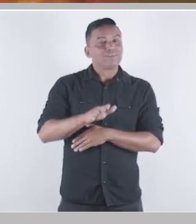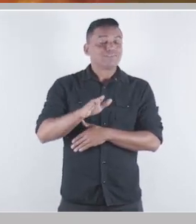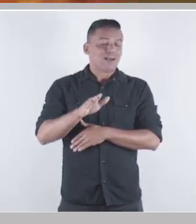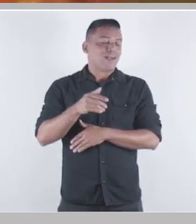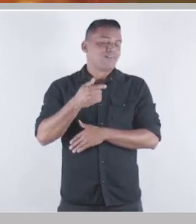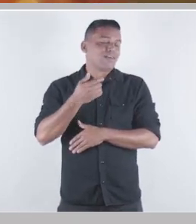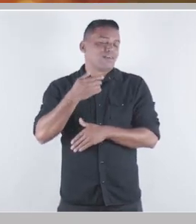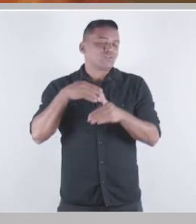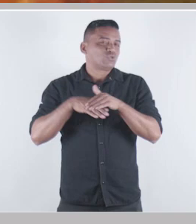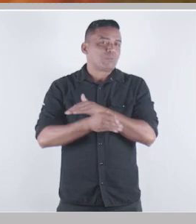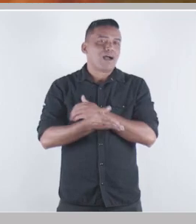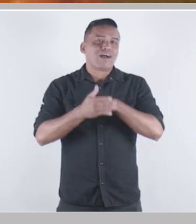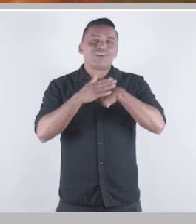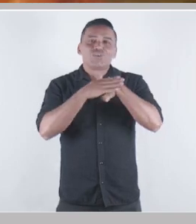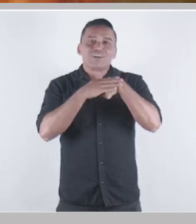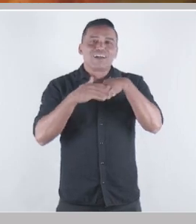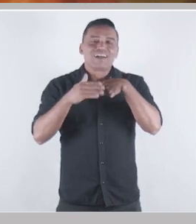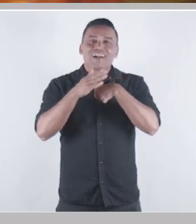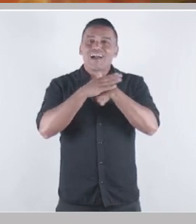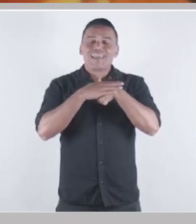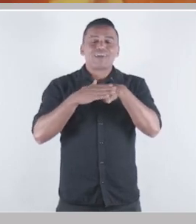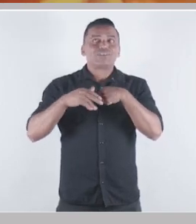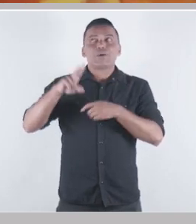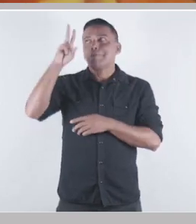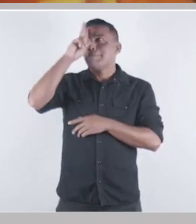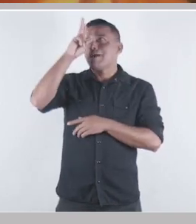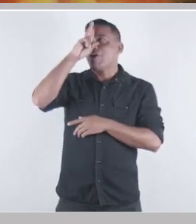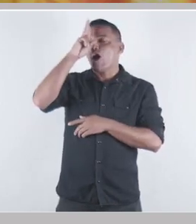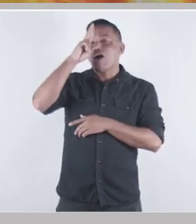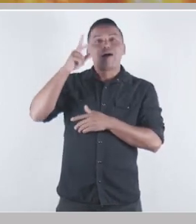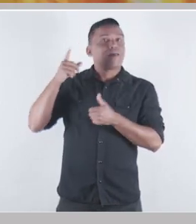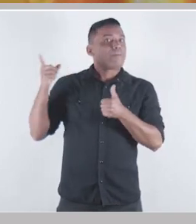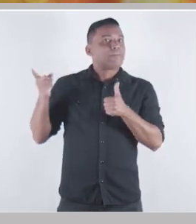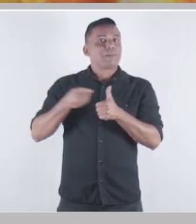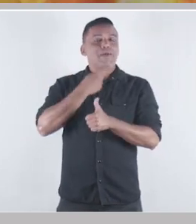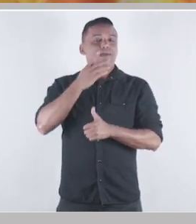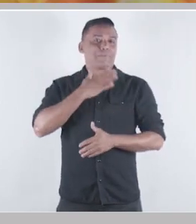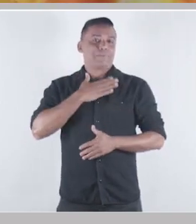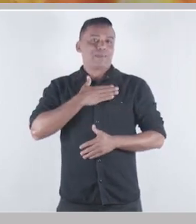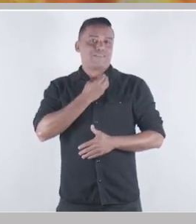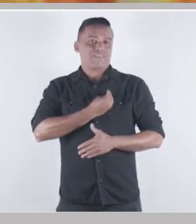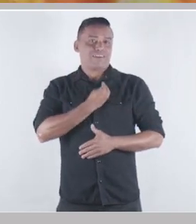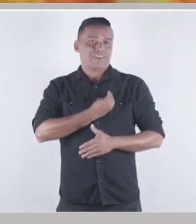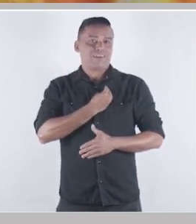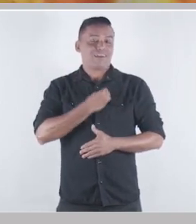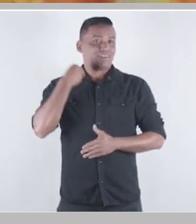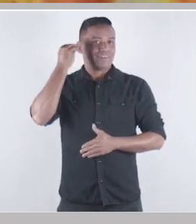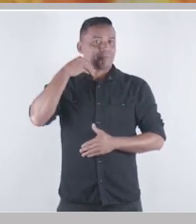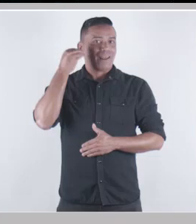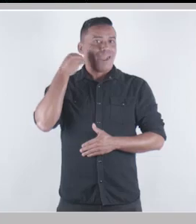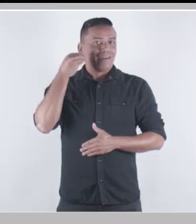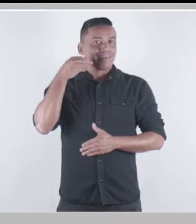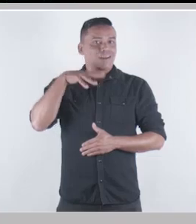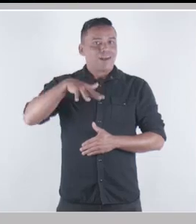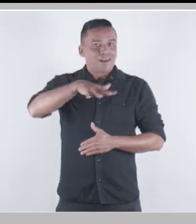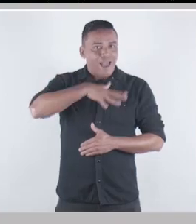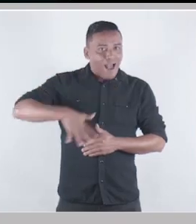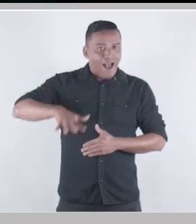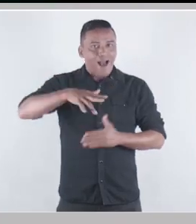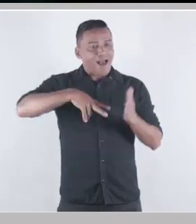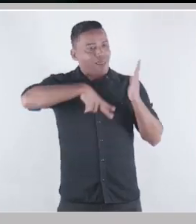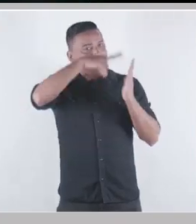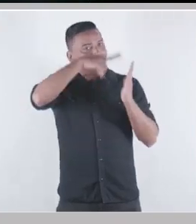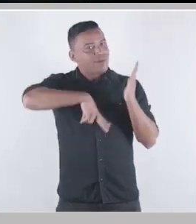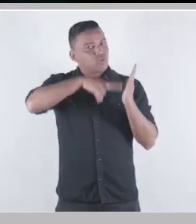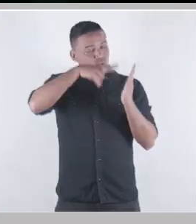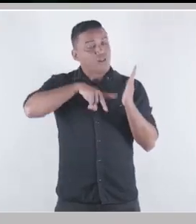esse afeto, né? A primeira memória que eu tenho da minha vida assim, de uma experiência com leitura é